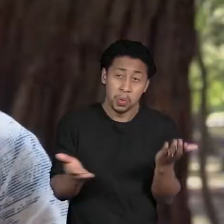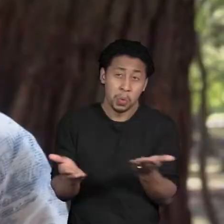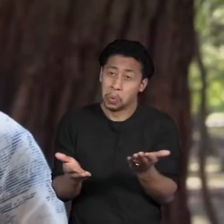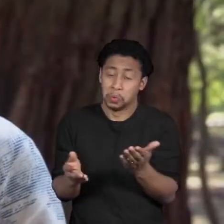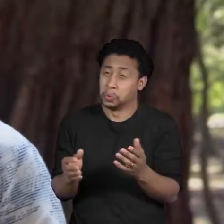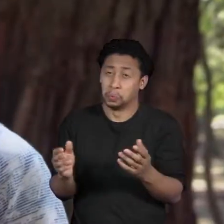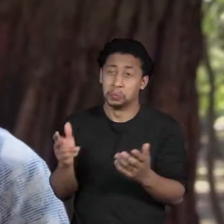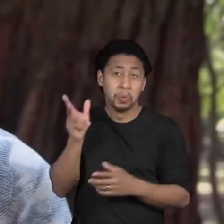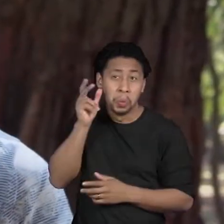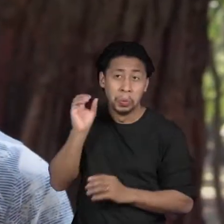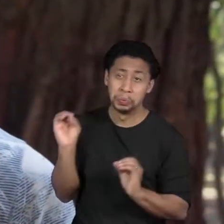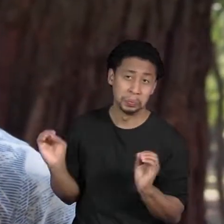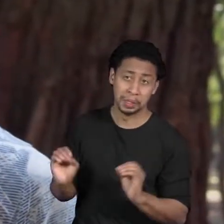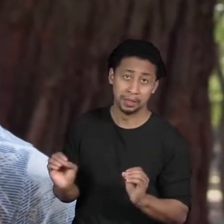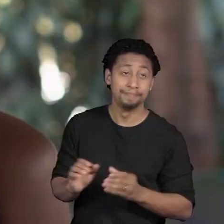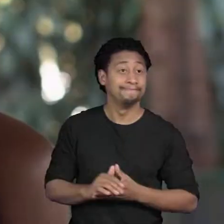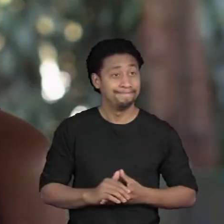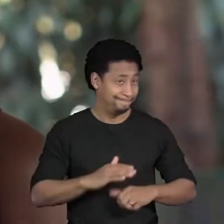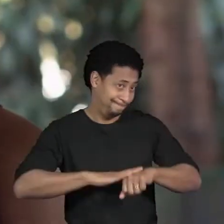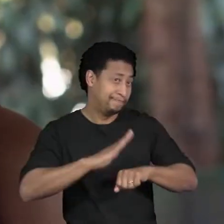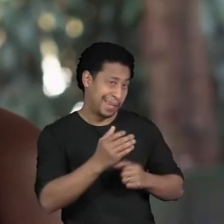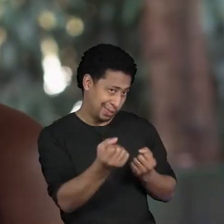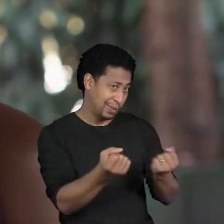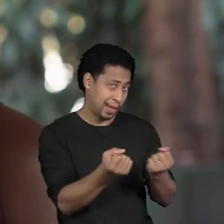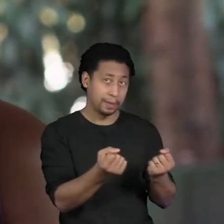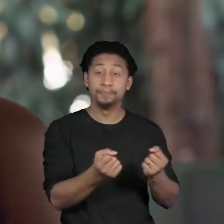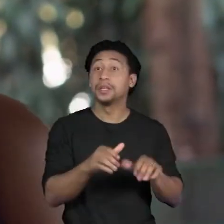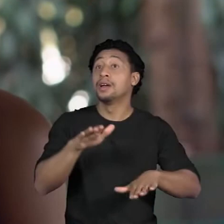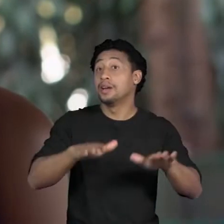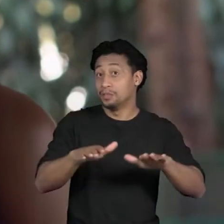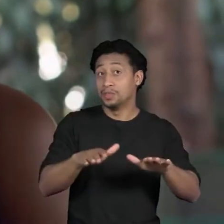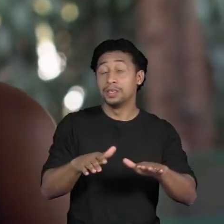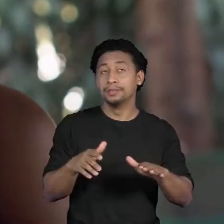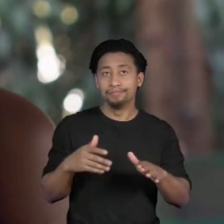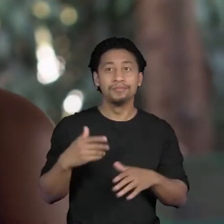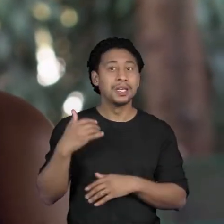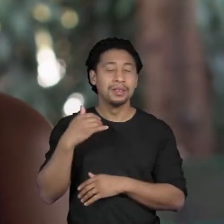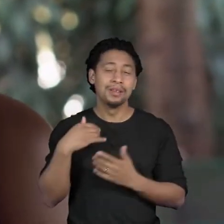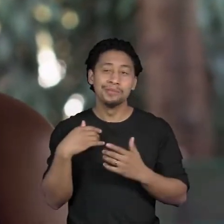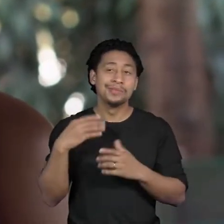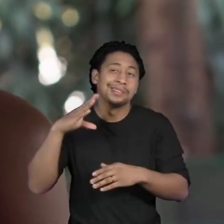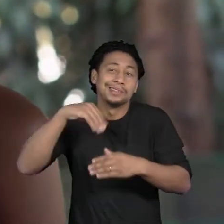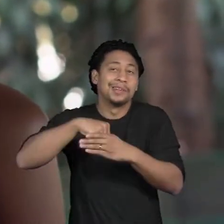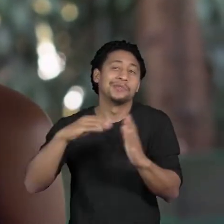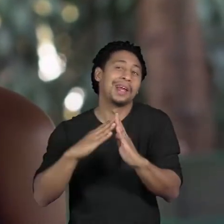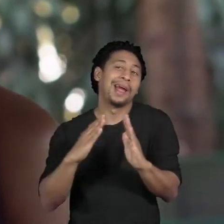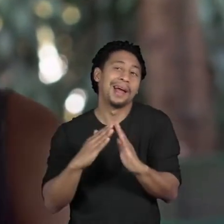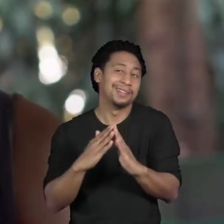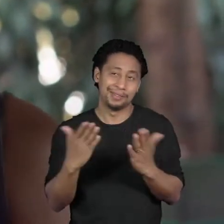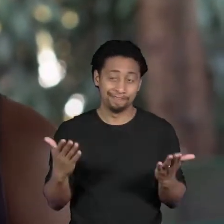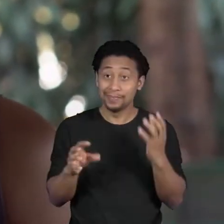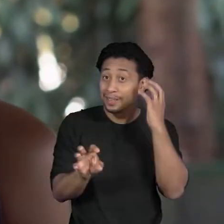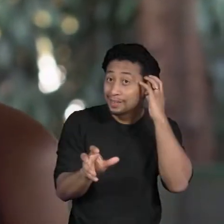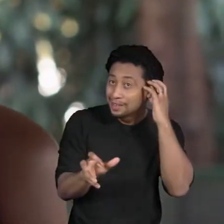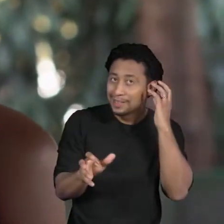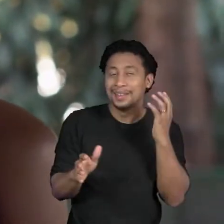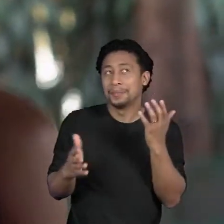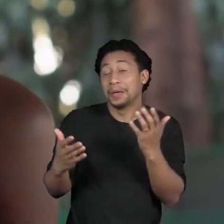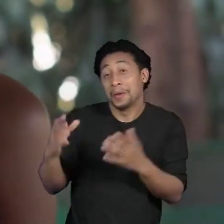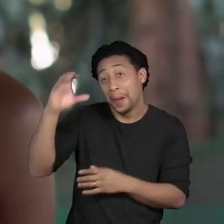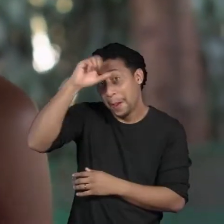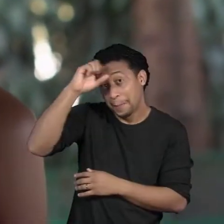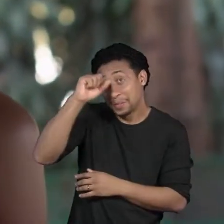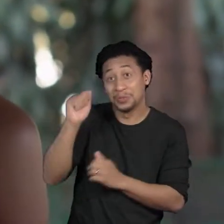casa, assim, a gente ouvindo música, informação e música mesmo, música brasileira. Costumo ouvir no trânsito,